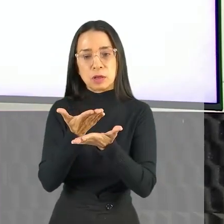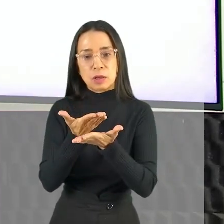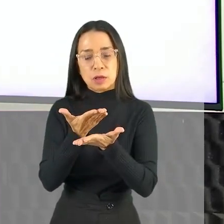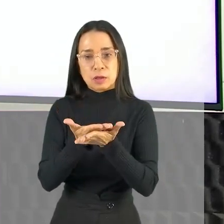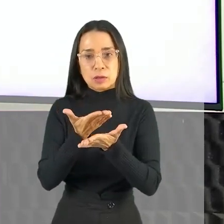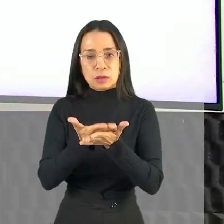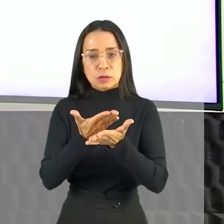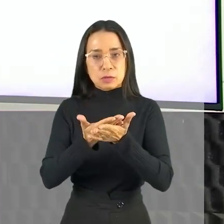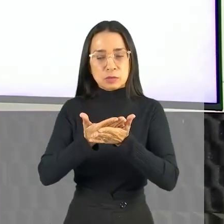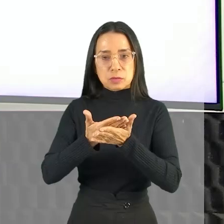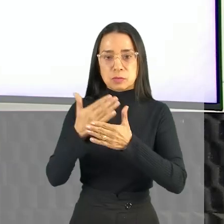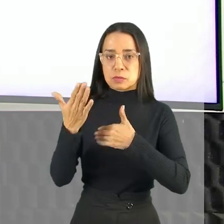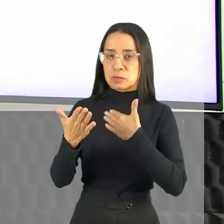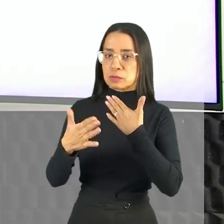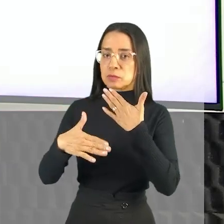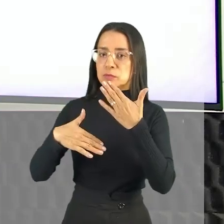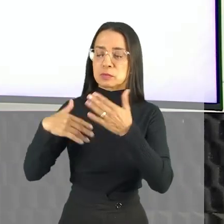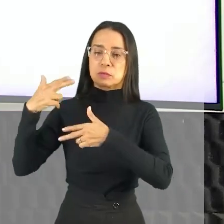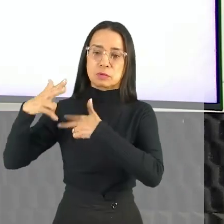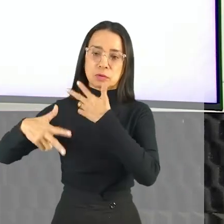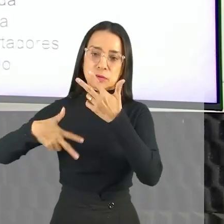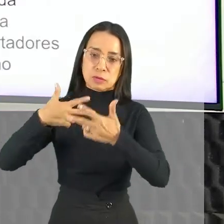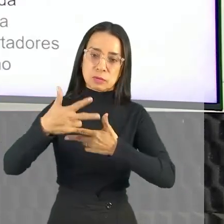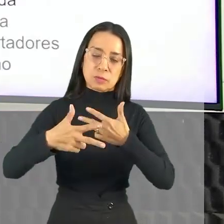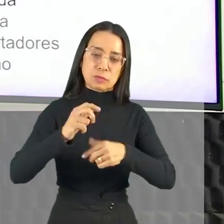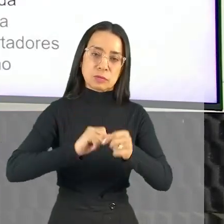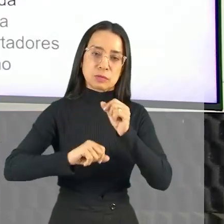evolução que explica essa